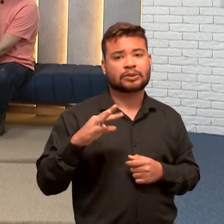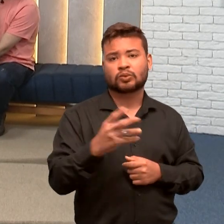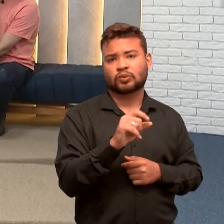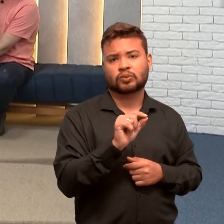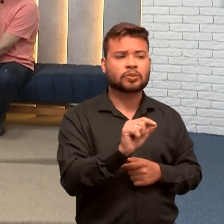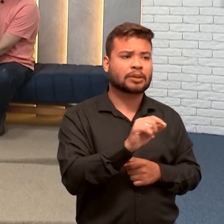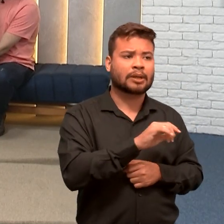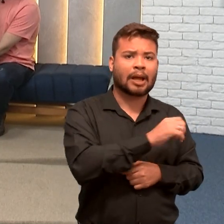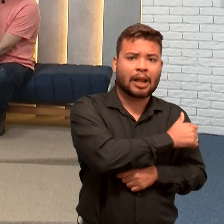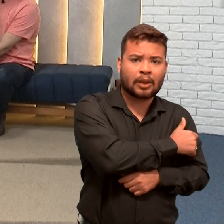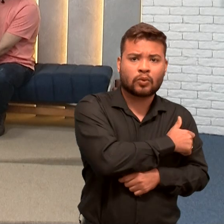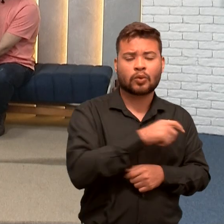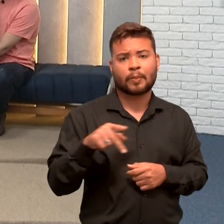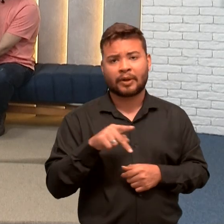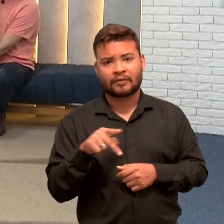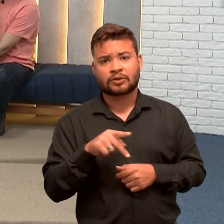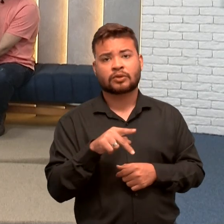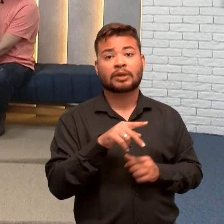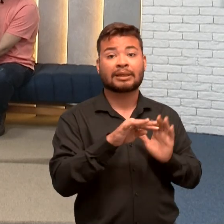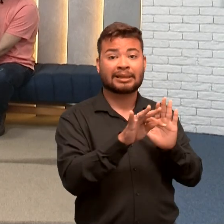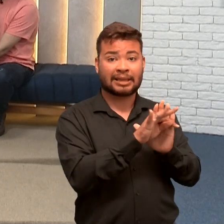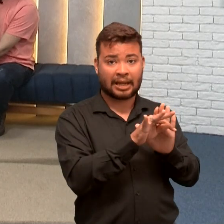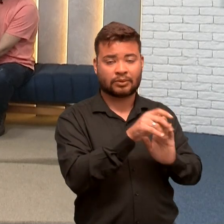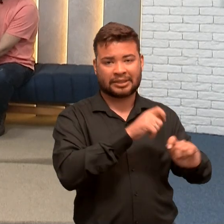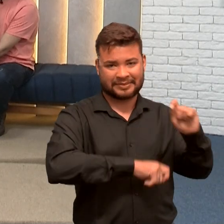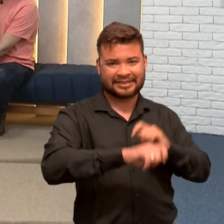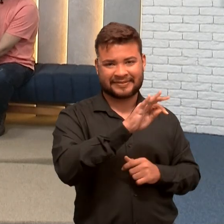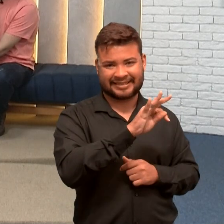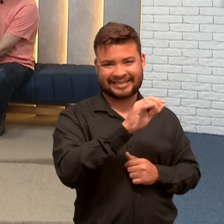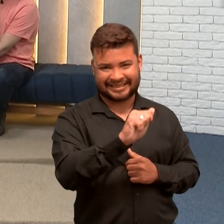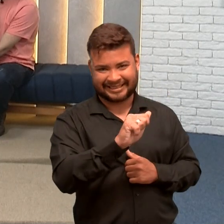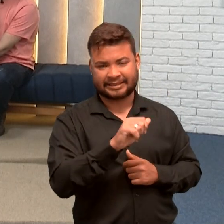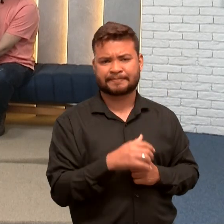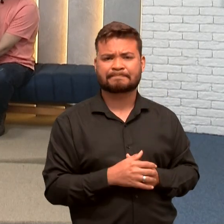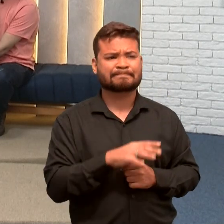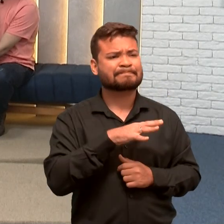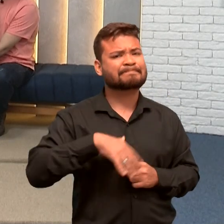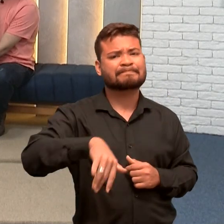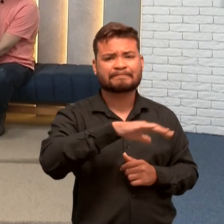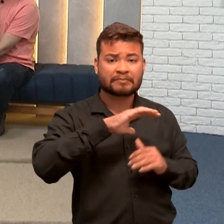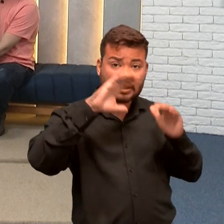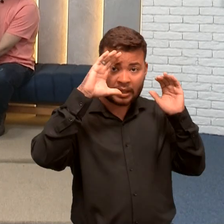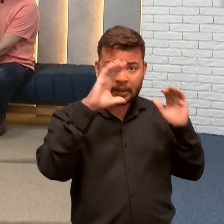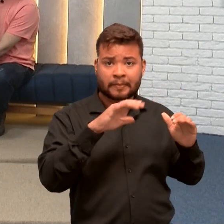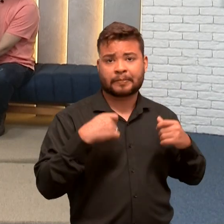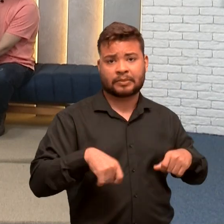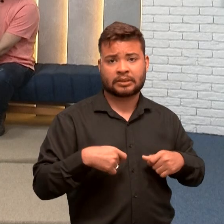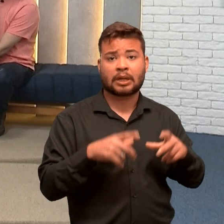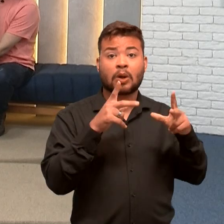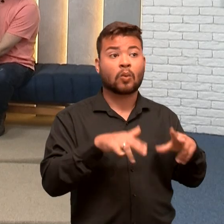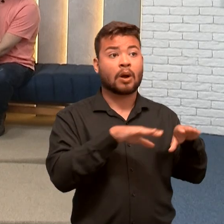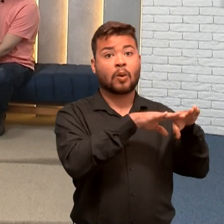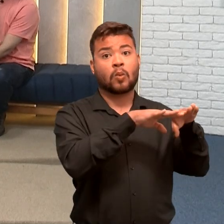estudantes, precisa dos professores, dos técnicos administrativos e com respeito. Por quê? A gente tem que pensar num pressuposto de igualdade para